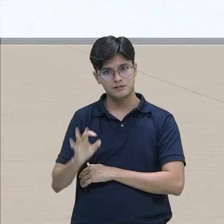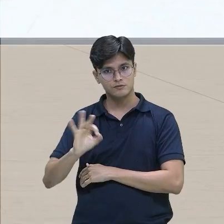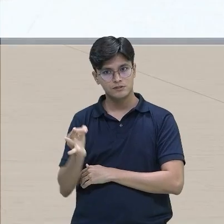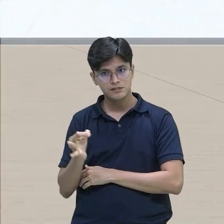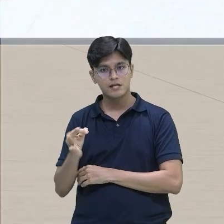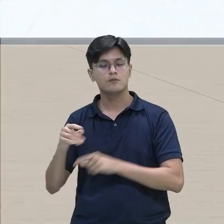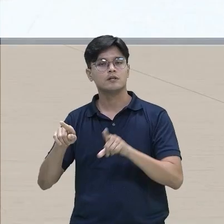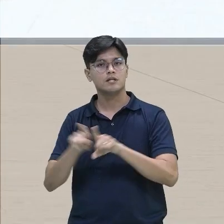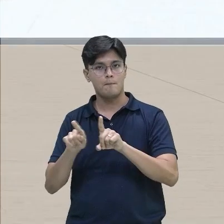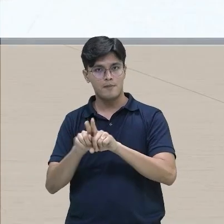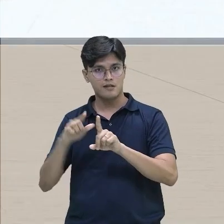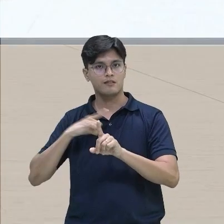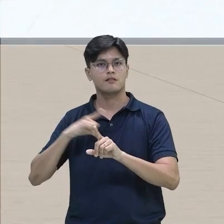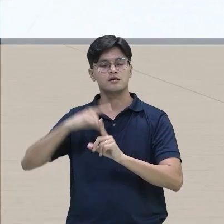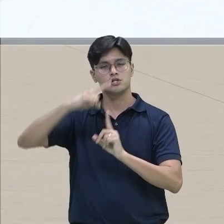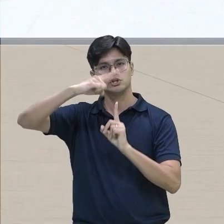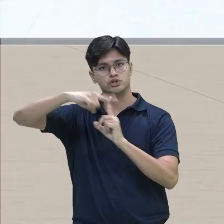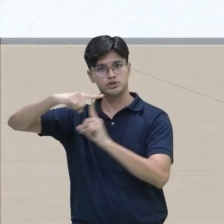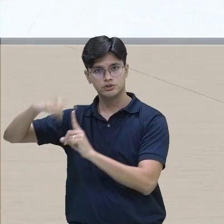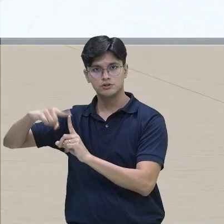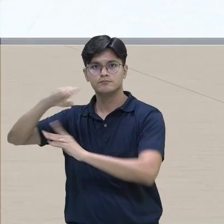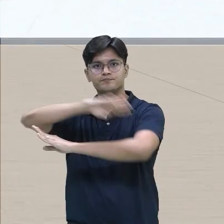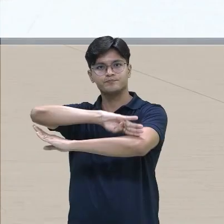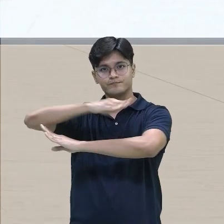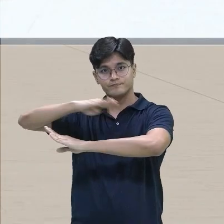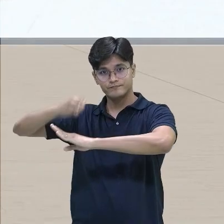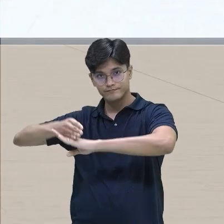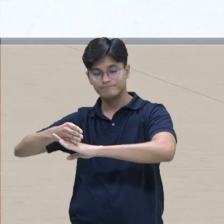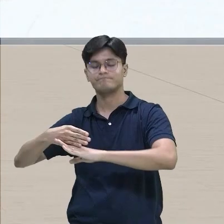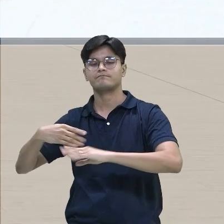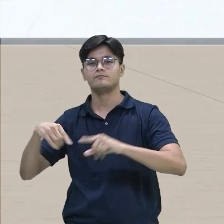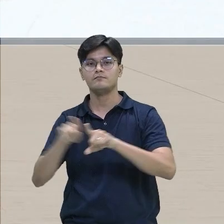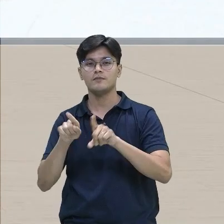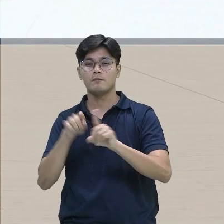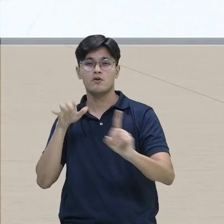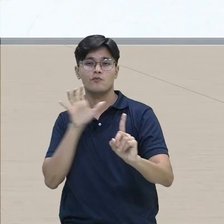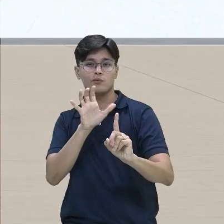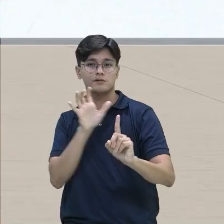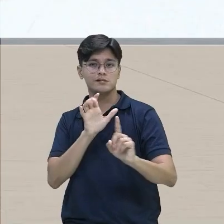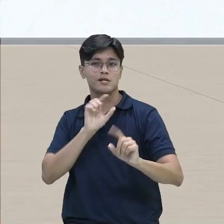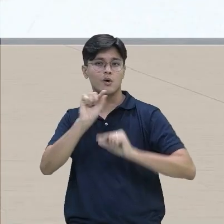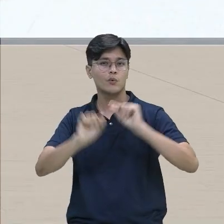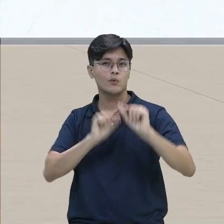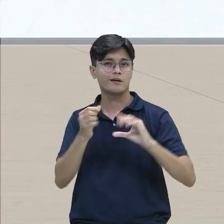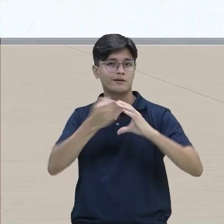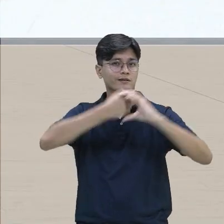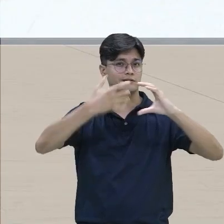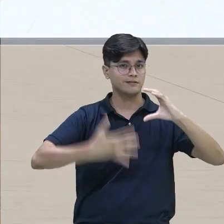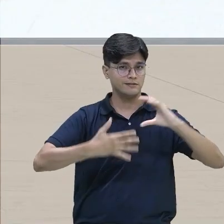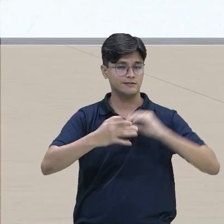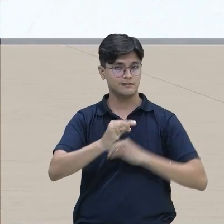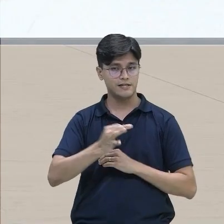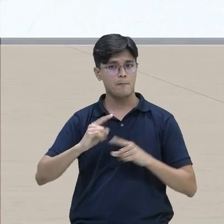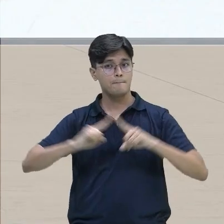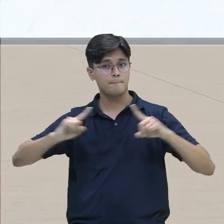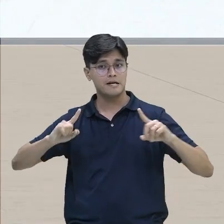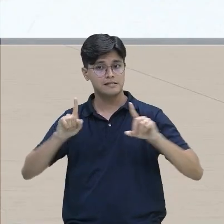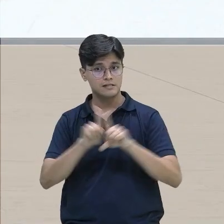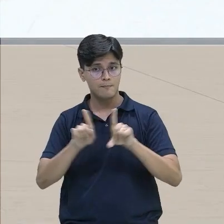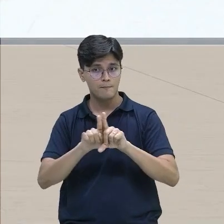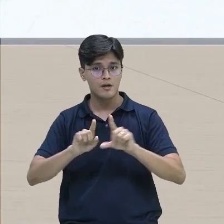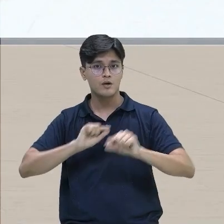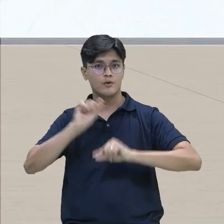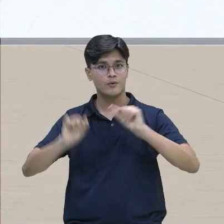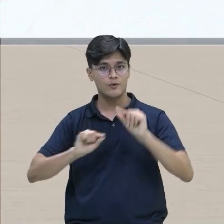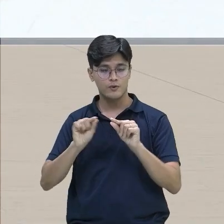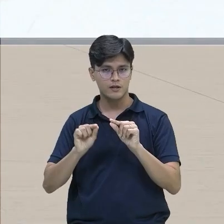aí, e isso acaba influenciando muito também em relação, né, a essas características. Mas também em relação ao